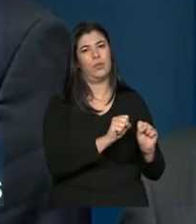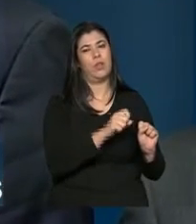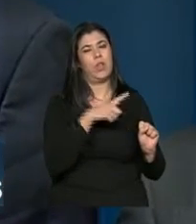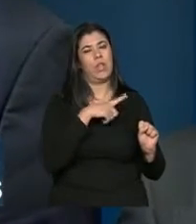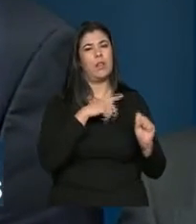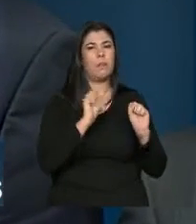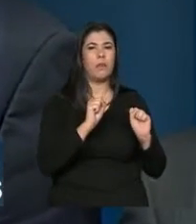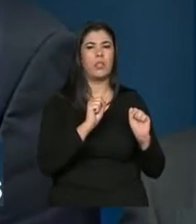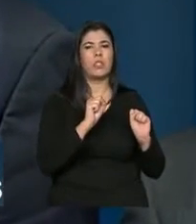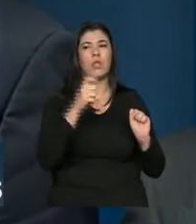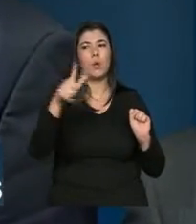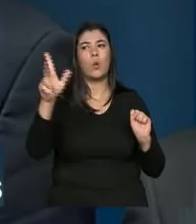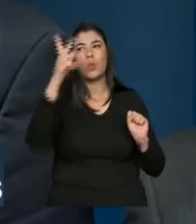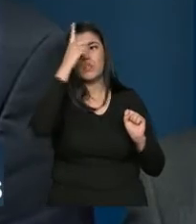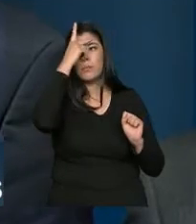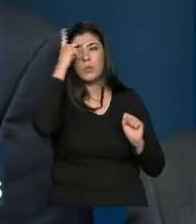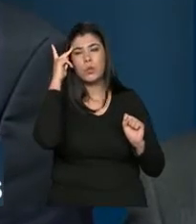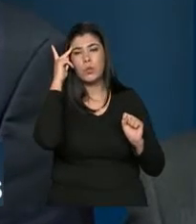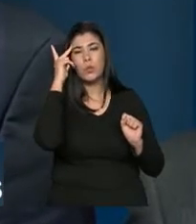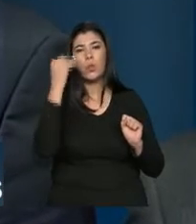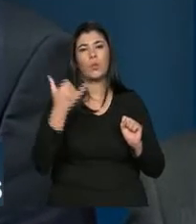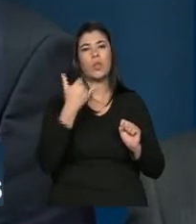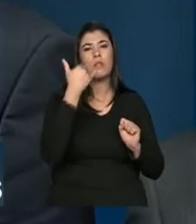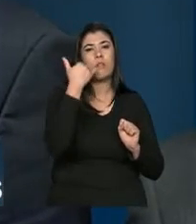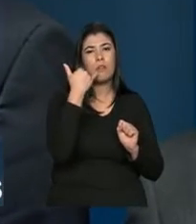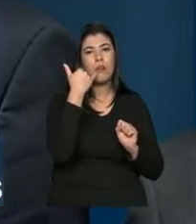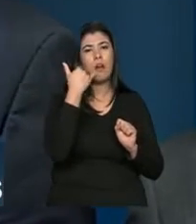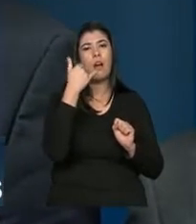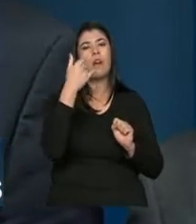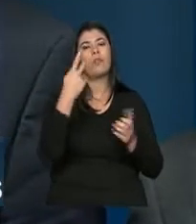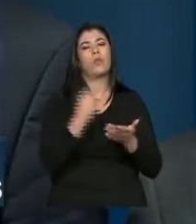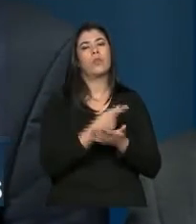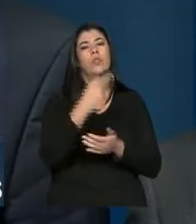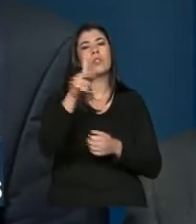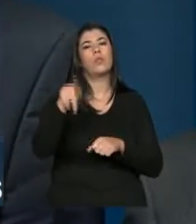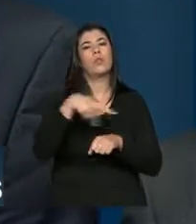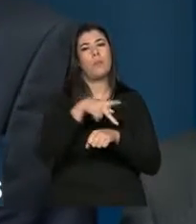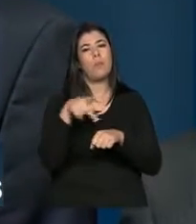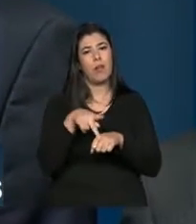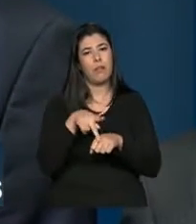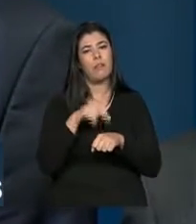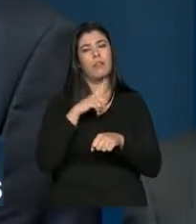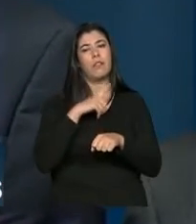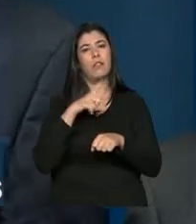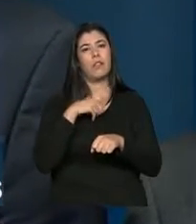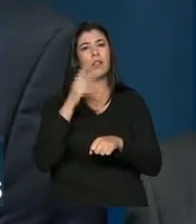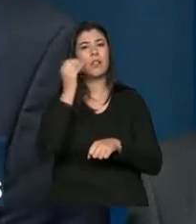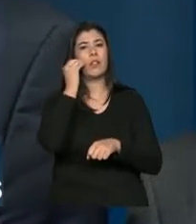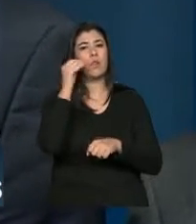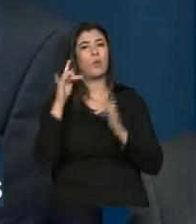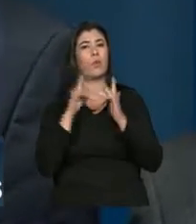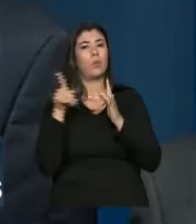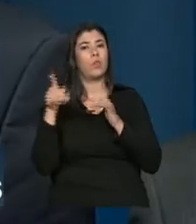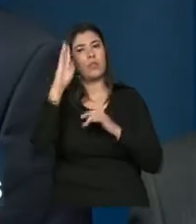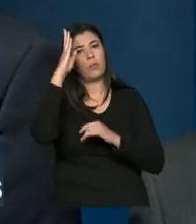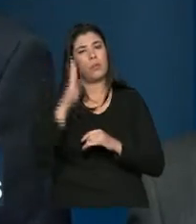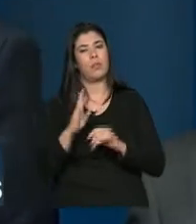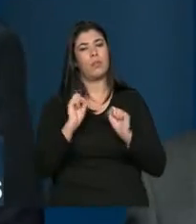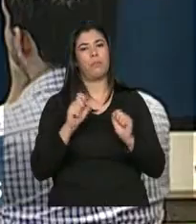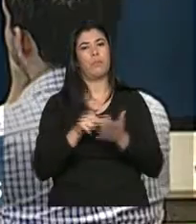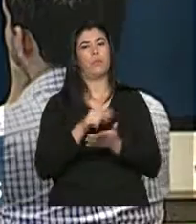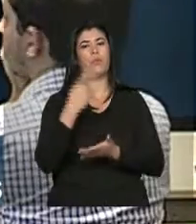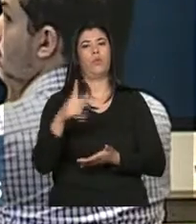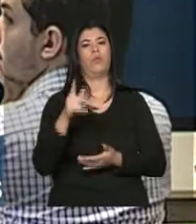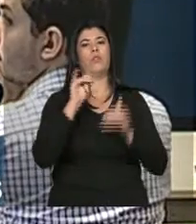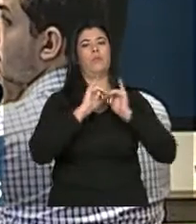aliás, podem ser denúncias de condutas que ocorrem nos países estrangeiros, envolvendo brasileiros, mas possam envolver até um número maior de